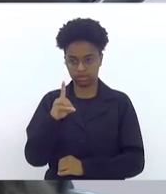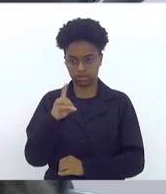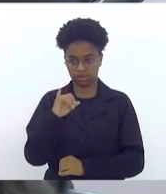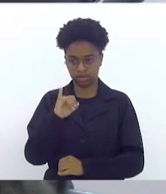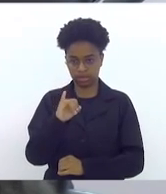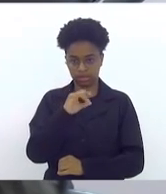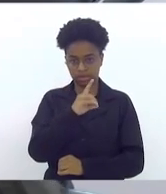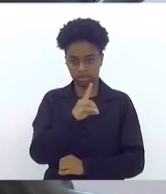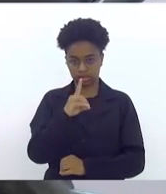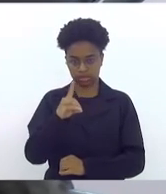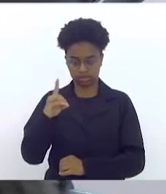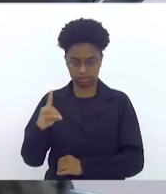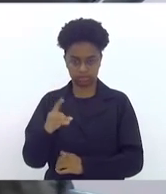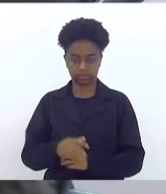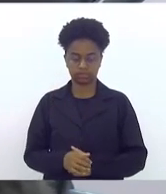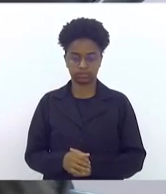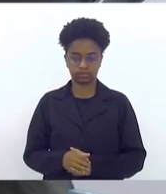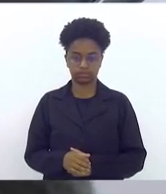IDDD,